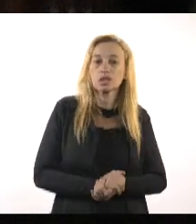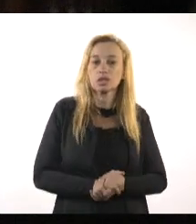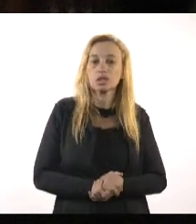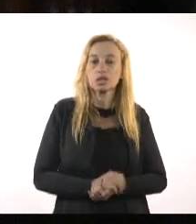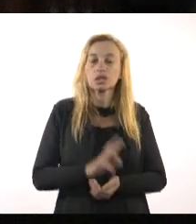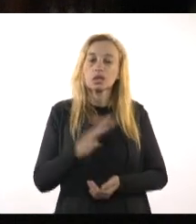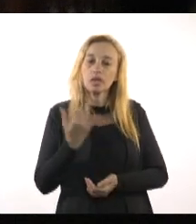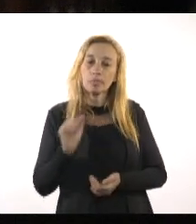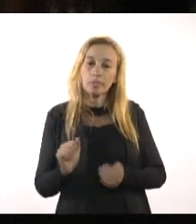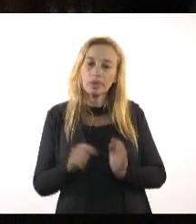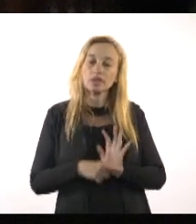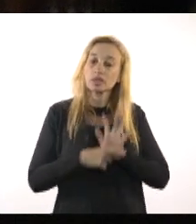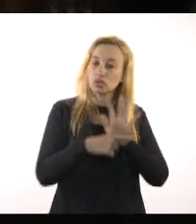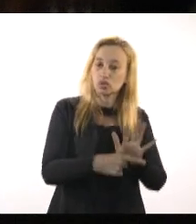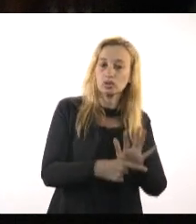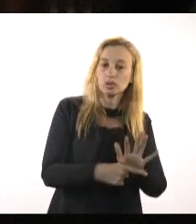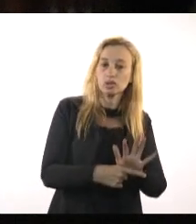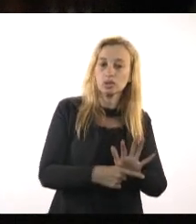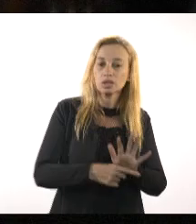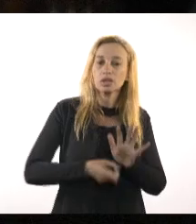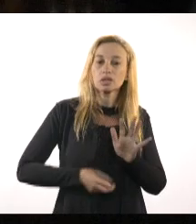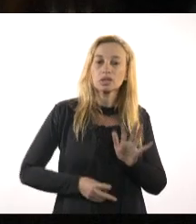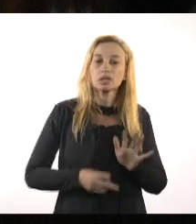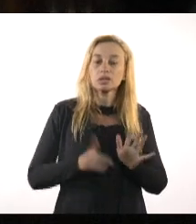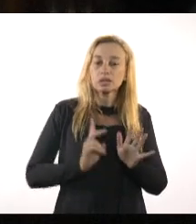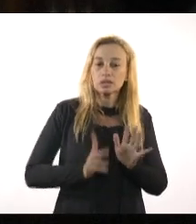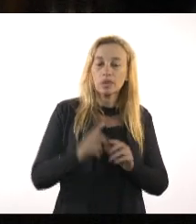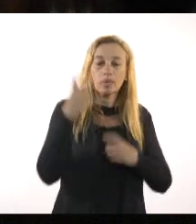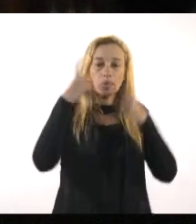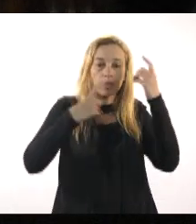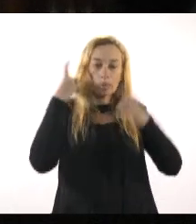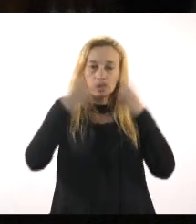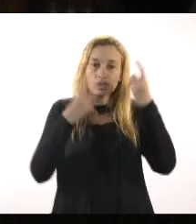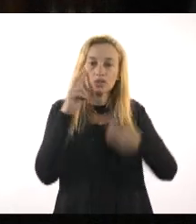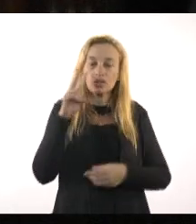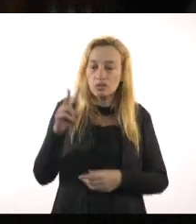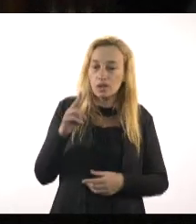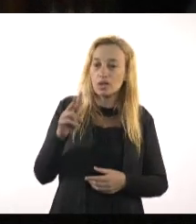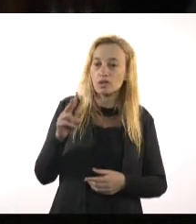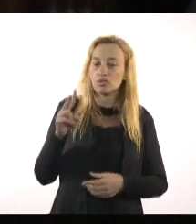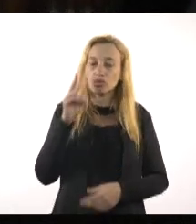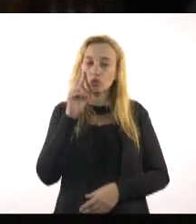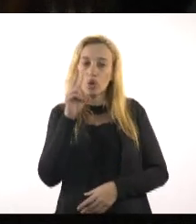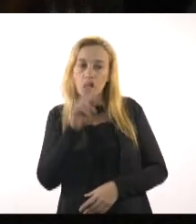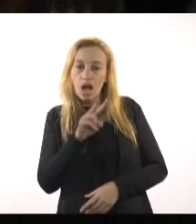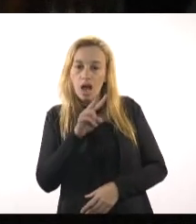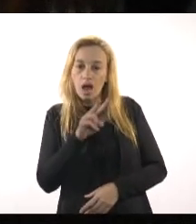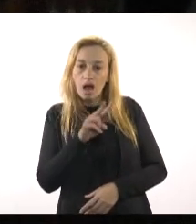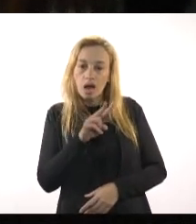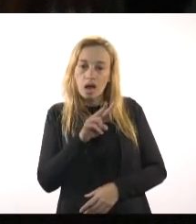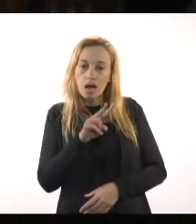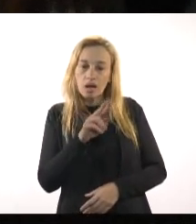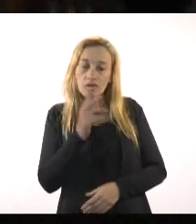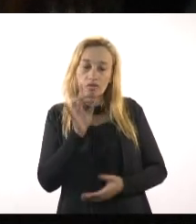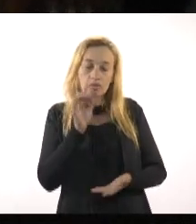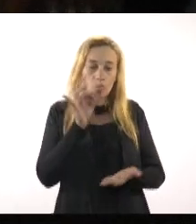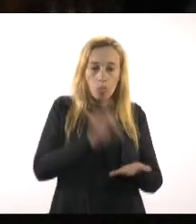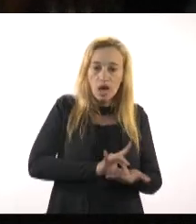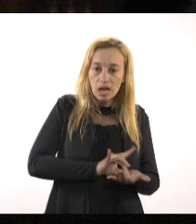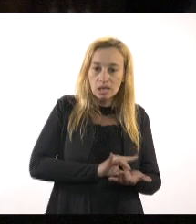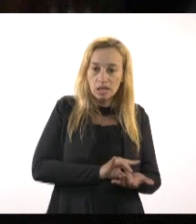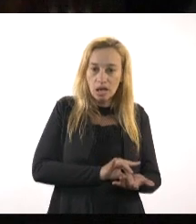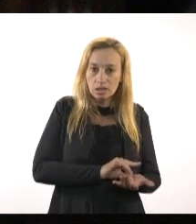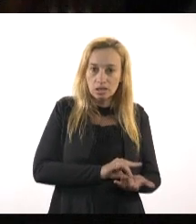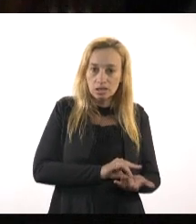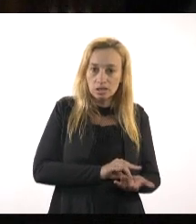fraternidade, ela sempre tem tido a preocupação de fazer com que o nosso olhar se dirigisse para uma realidade, na